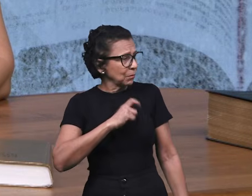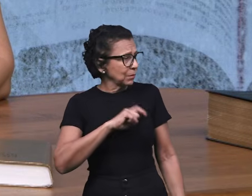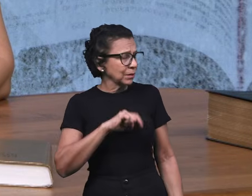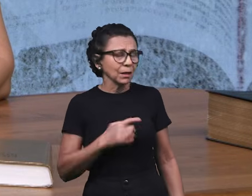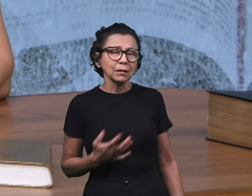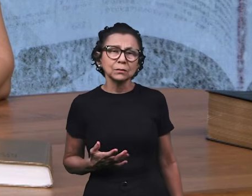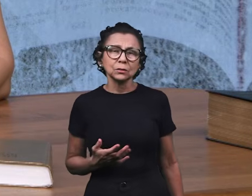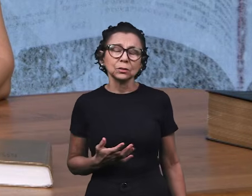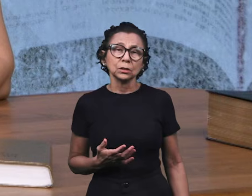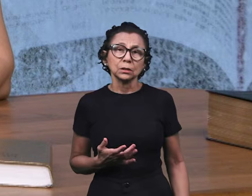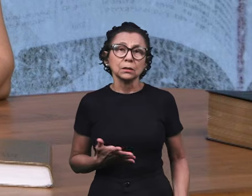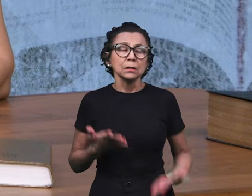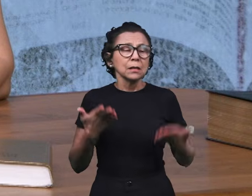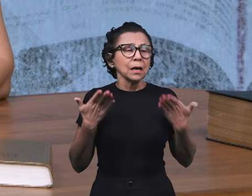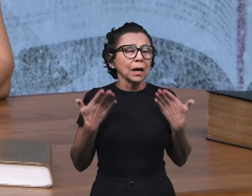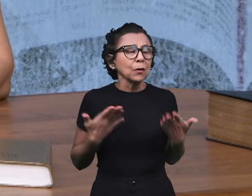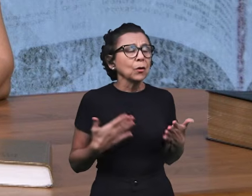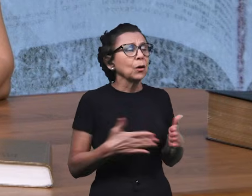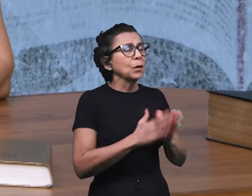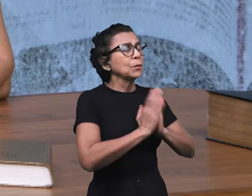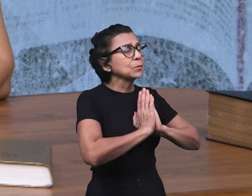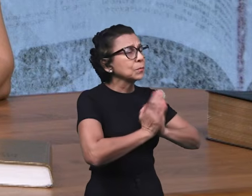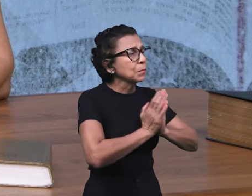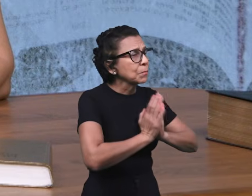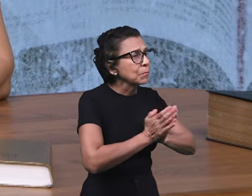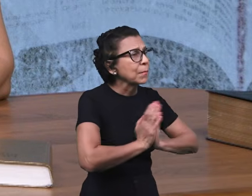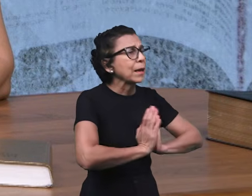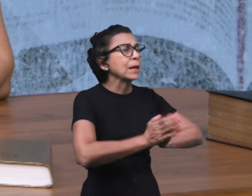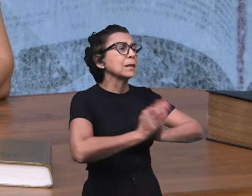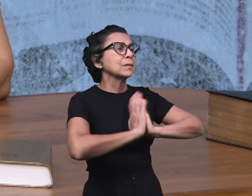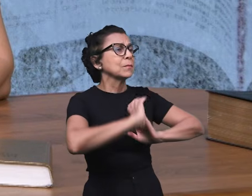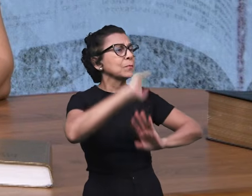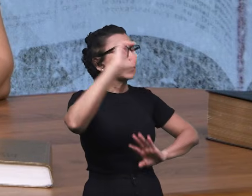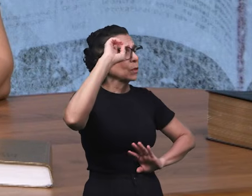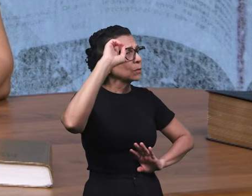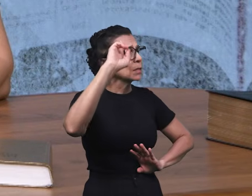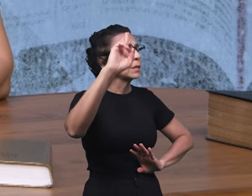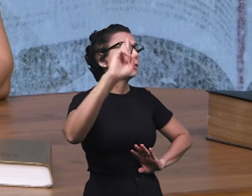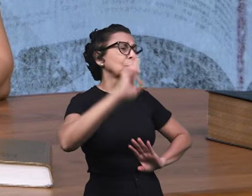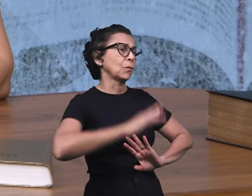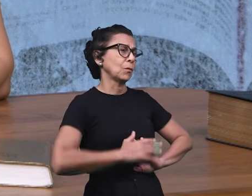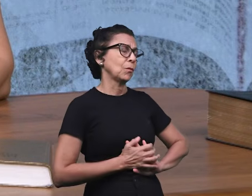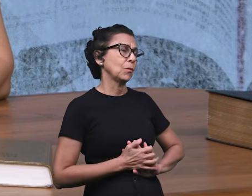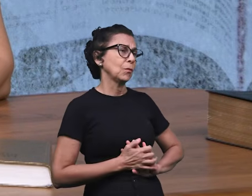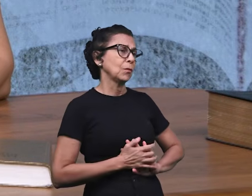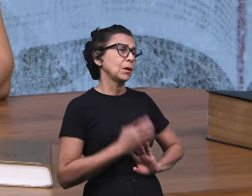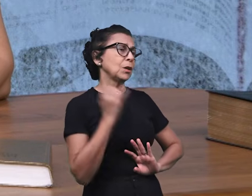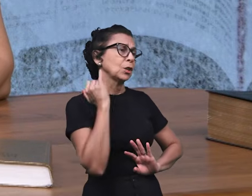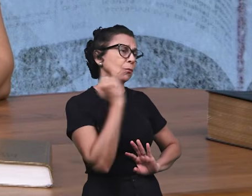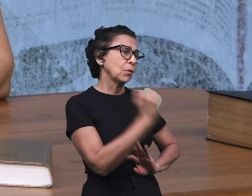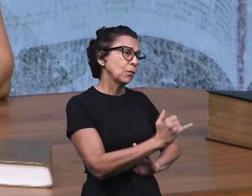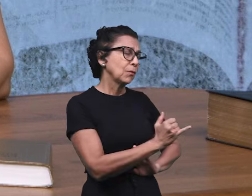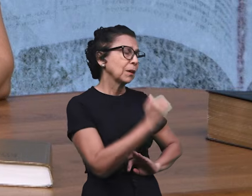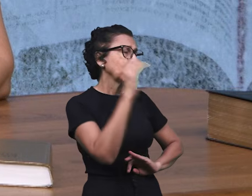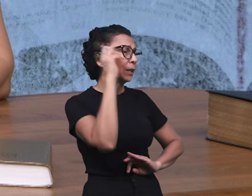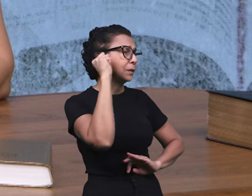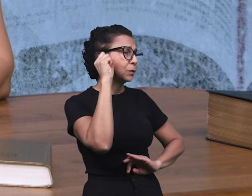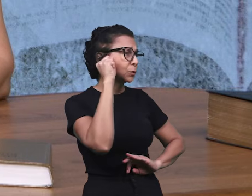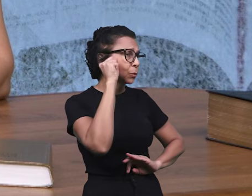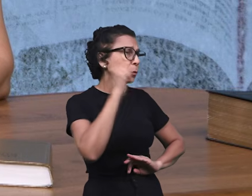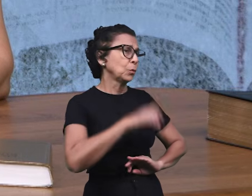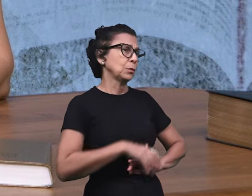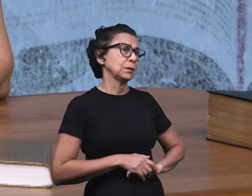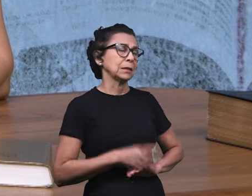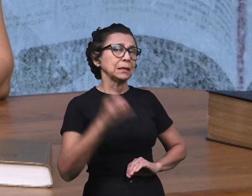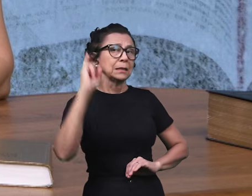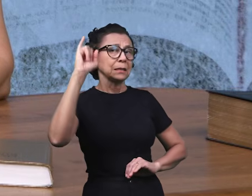pois, agora, te rogo, Rei meu Senhor, as palavras de teu servo. Se o Senhor te incita